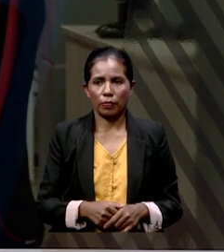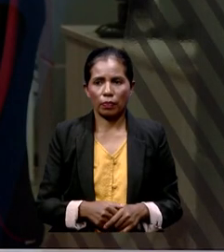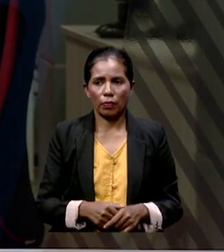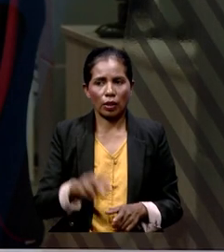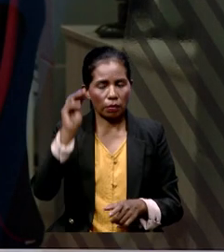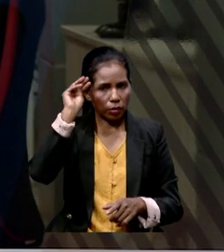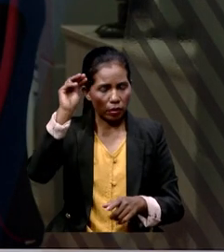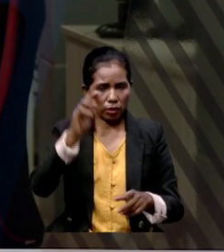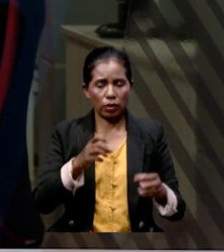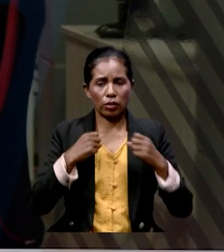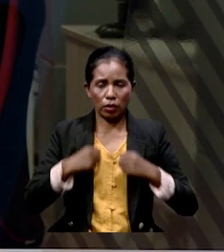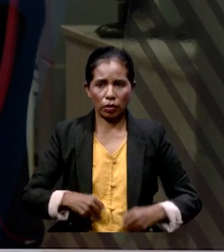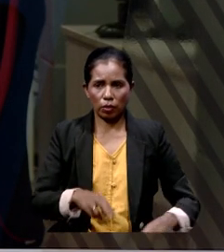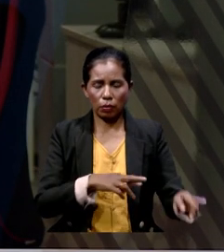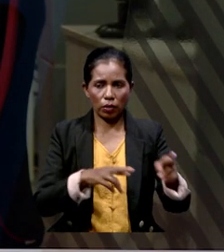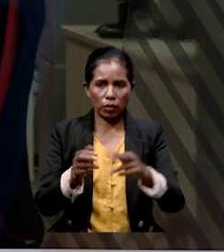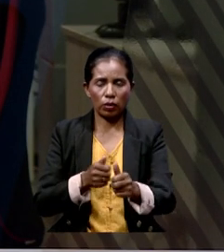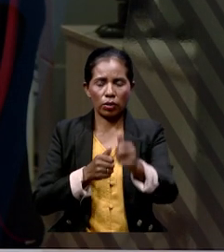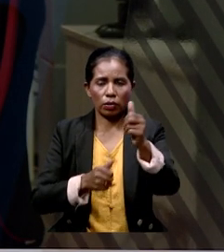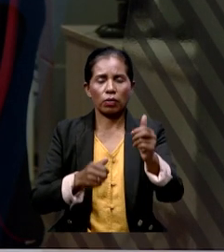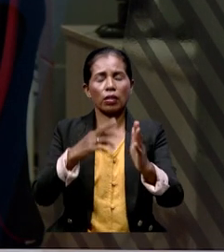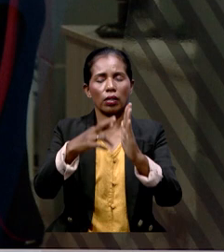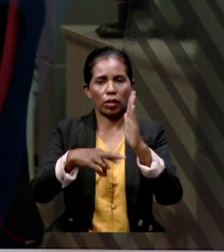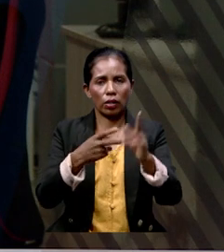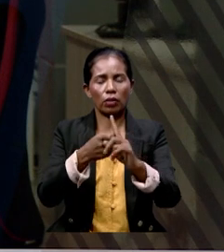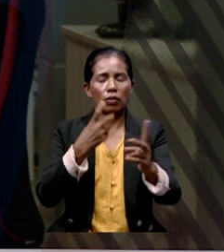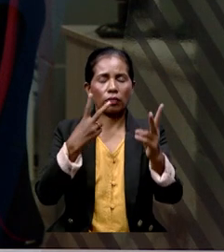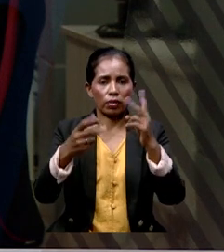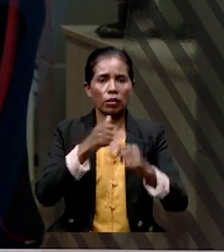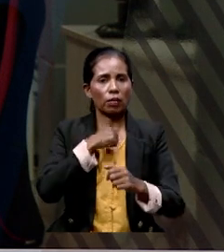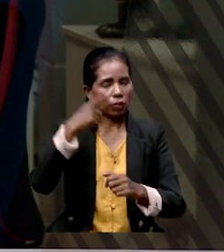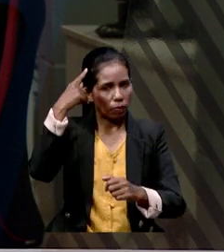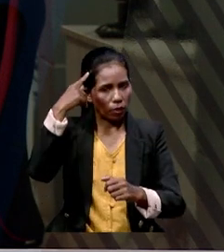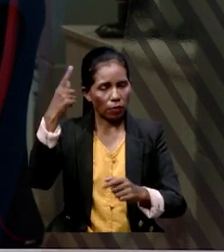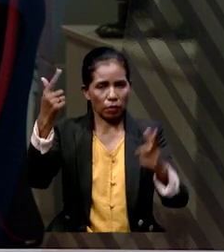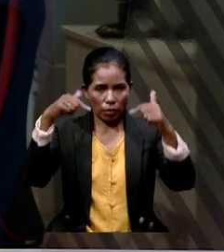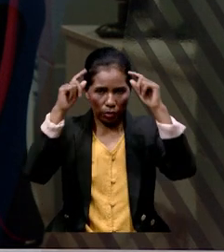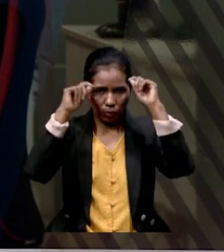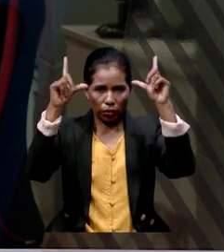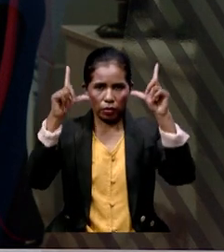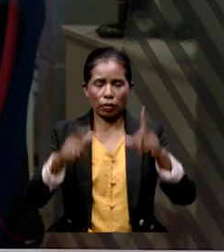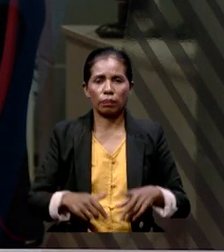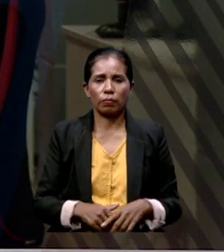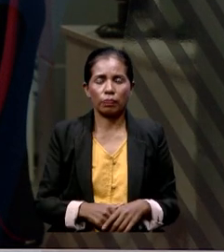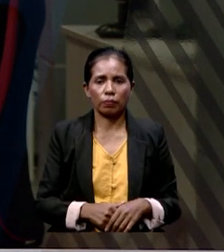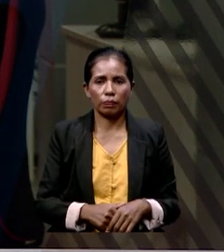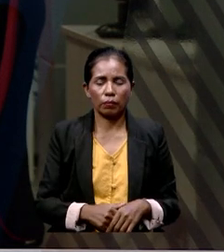Ministério da Saúde pronto a atuar critério Rússia e Vaticano com uma visita para Francisco Mai Timor-Leste.